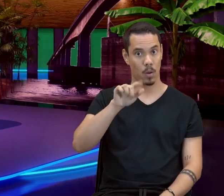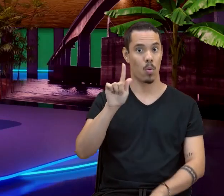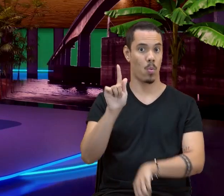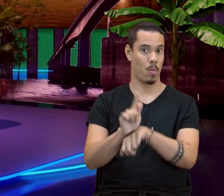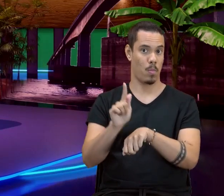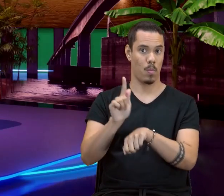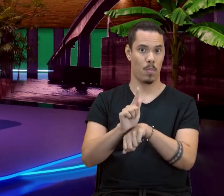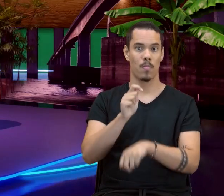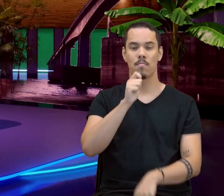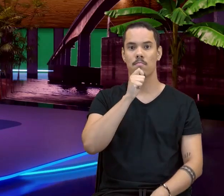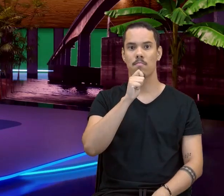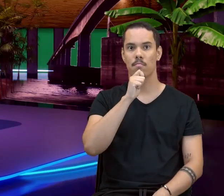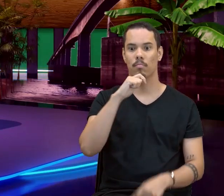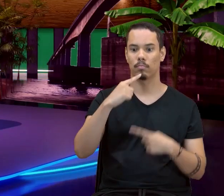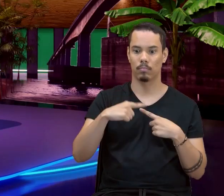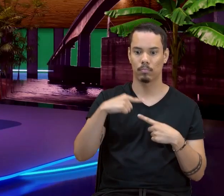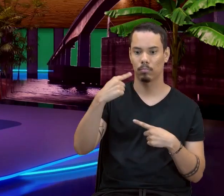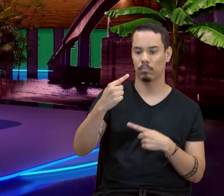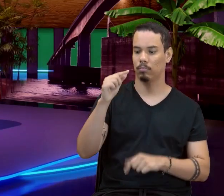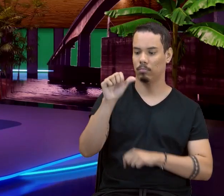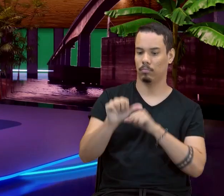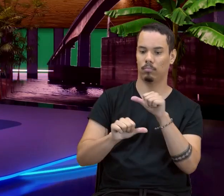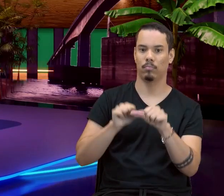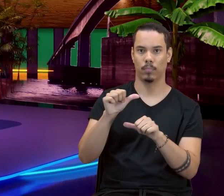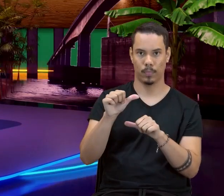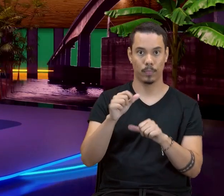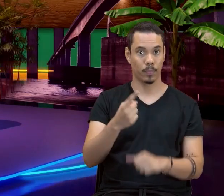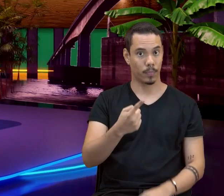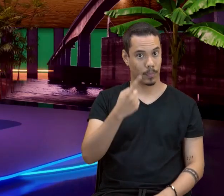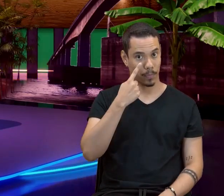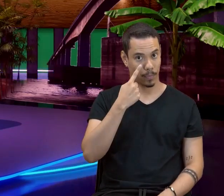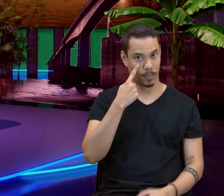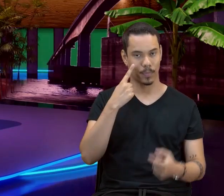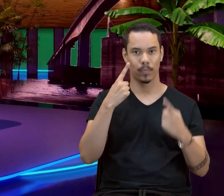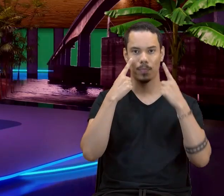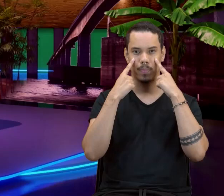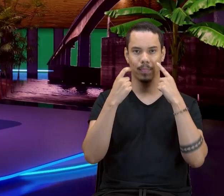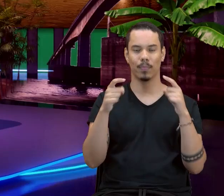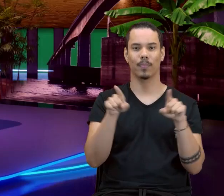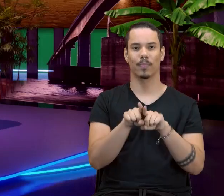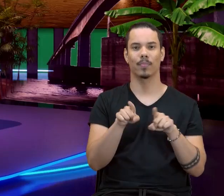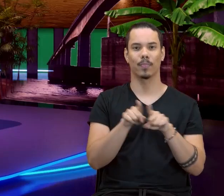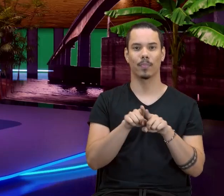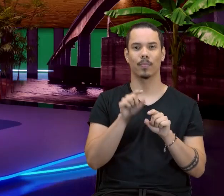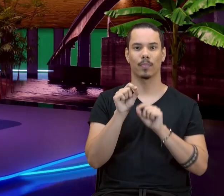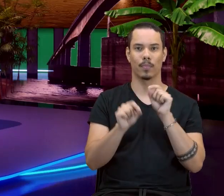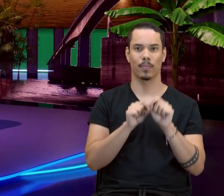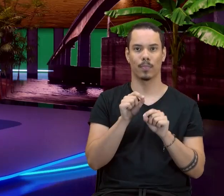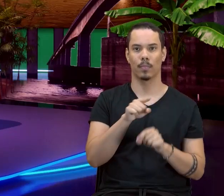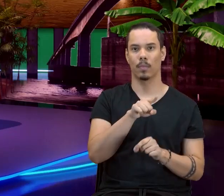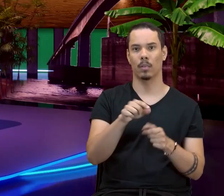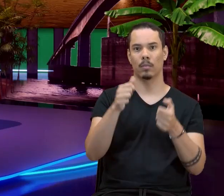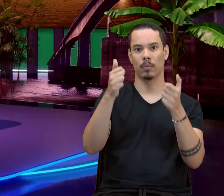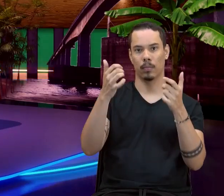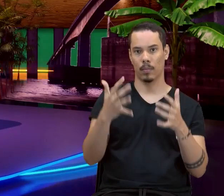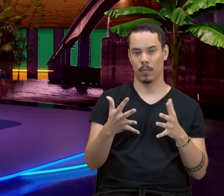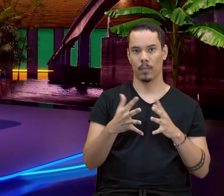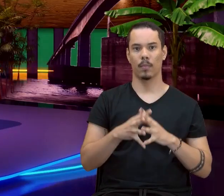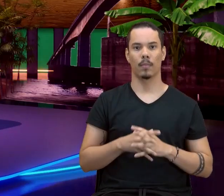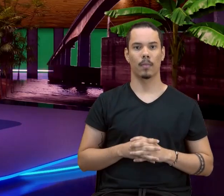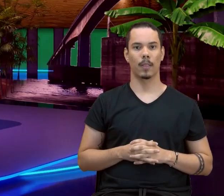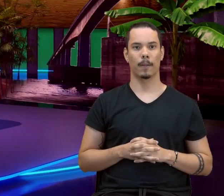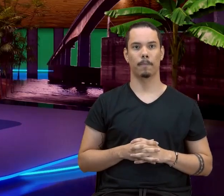Ainda, né? Aí, olha só, Rogério, uma coisa interessante que veio aqui na minha mente quando você parou ali.